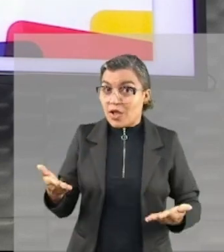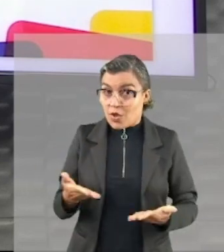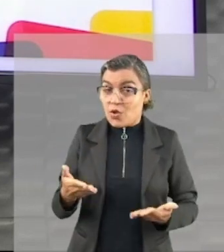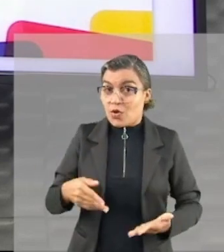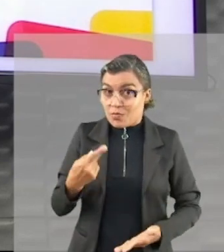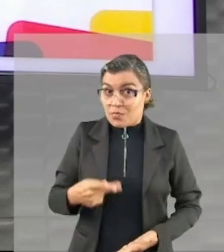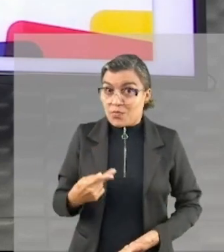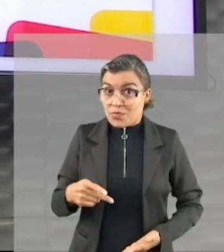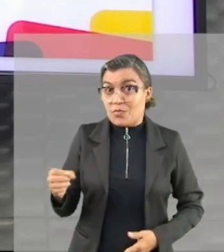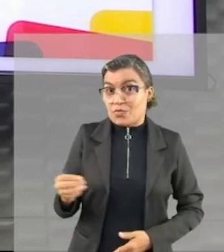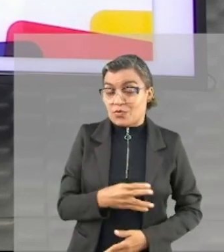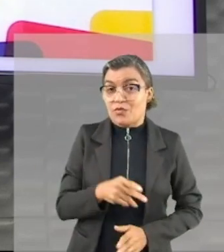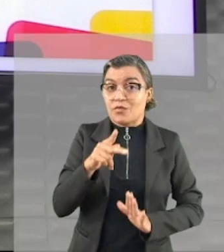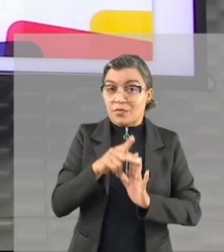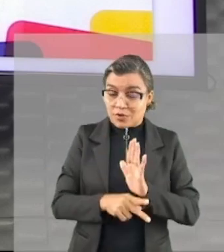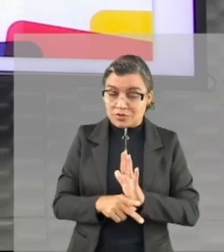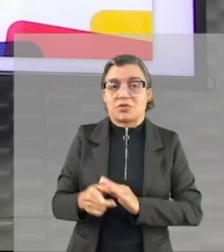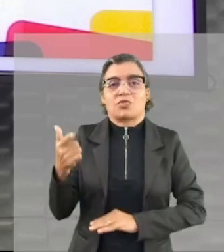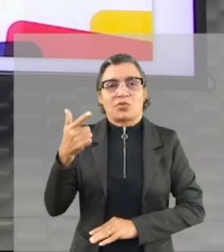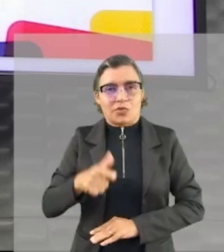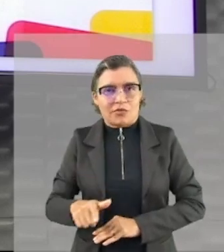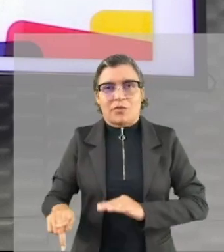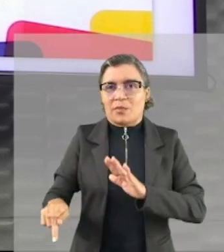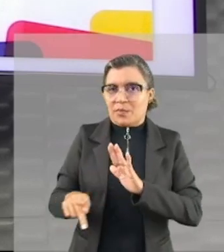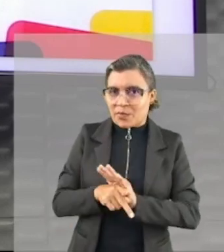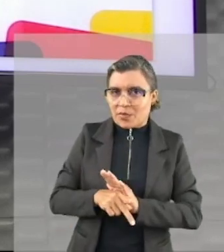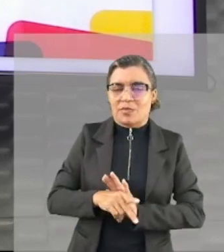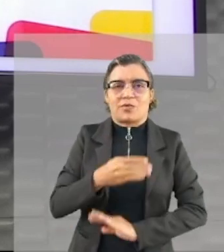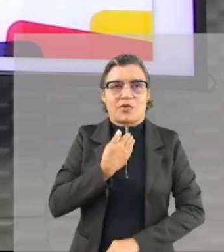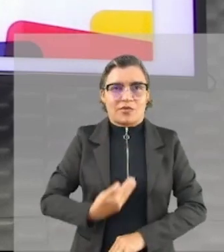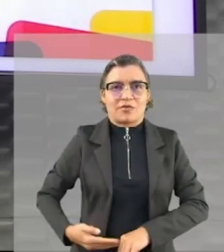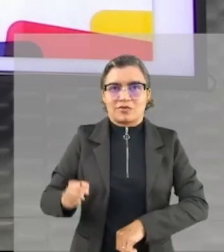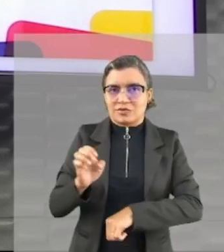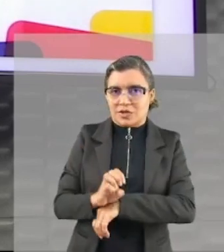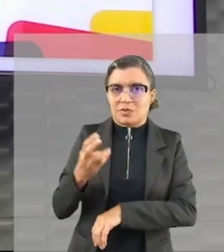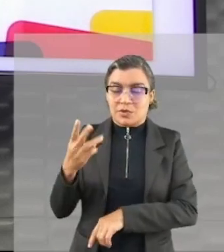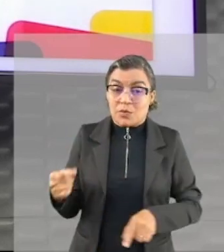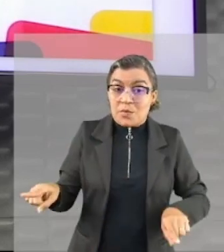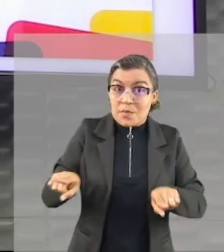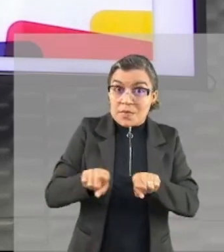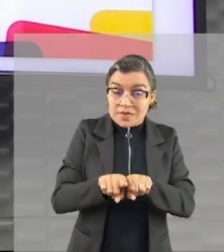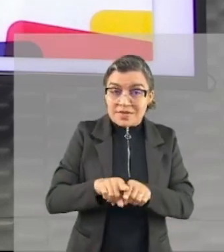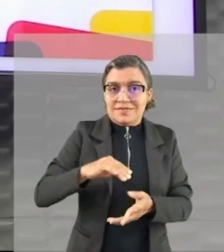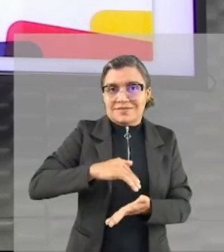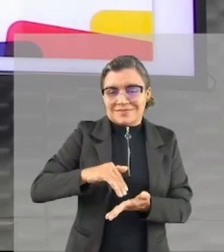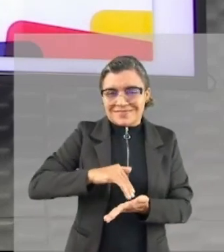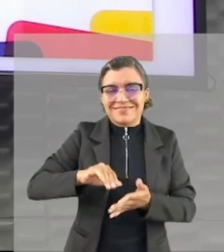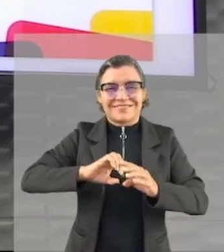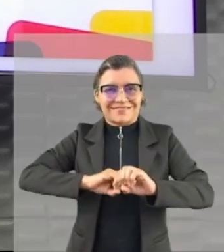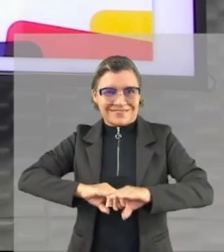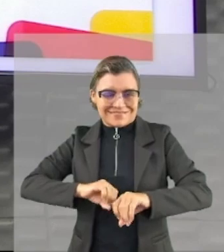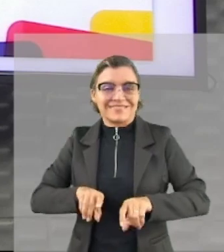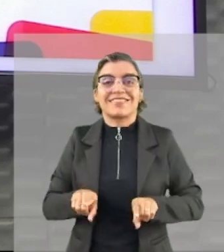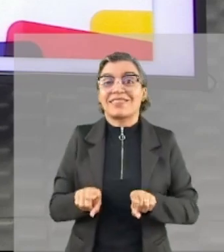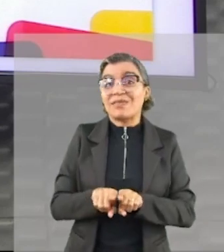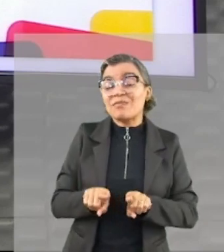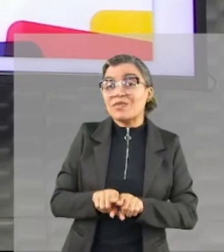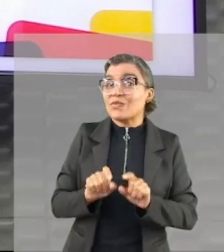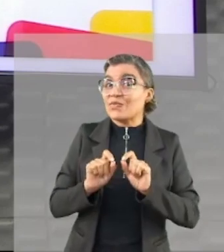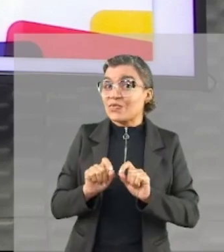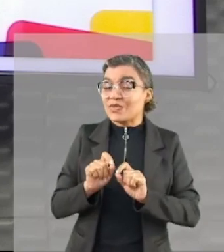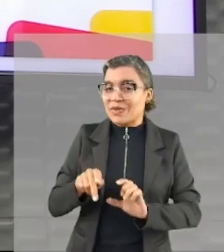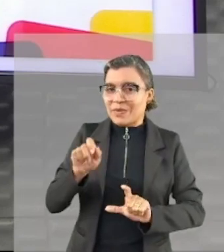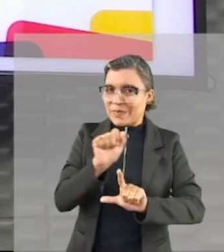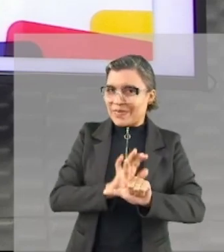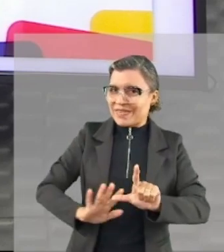Mais um projeto do Governo do Estado do Maranhão em parceria com a Secretaria Estadual de Educação e também a